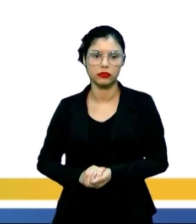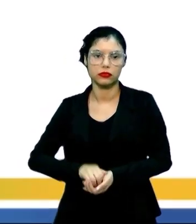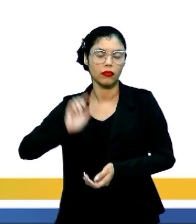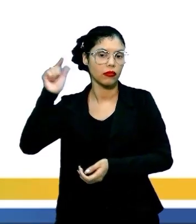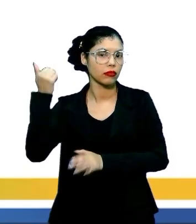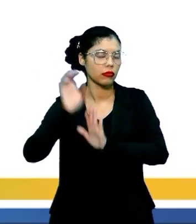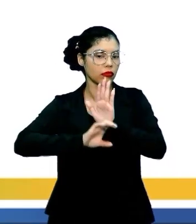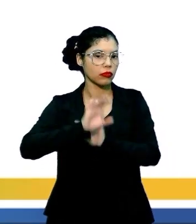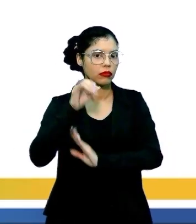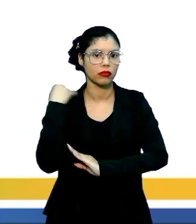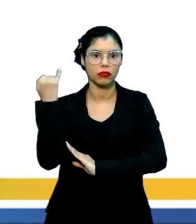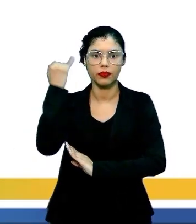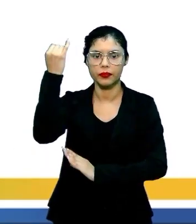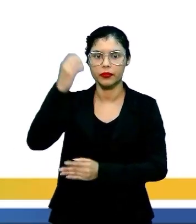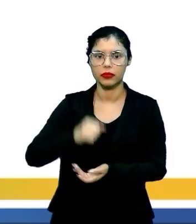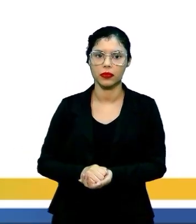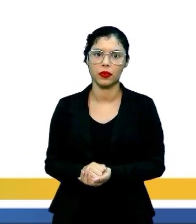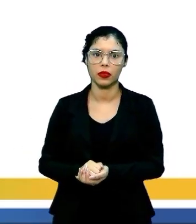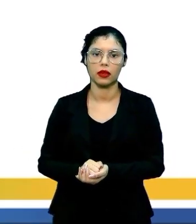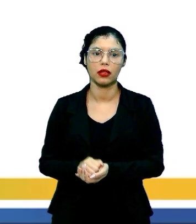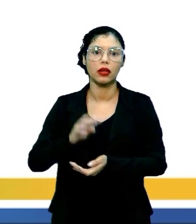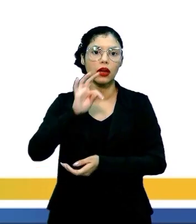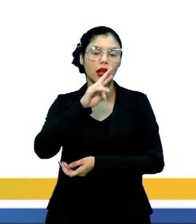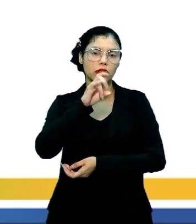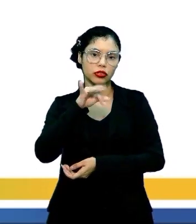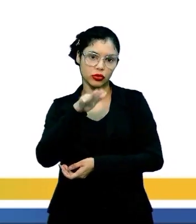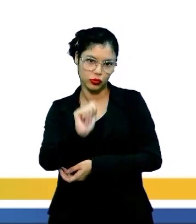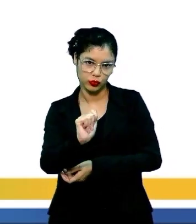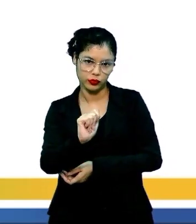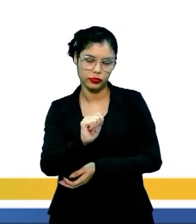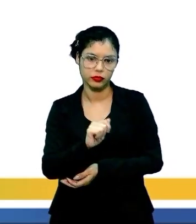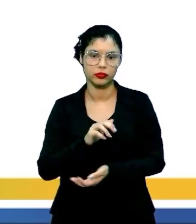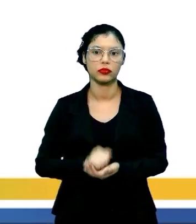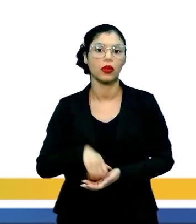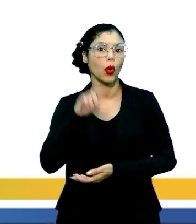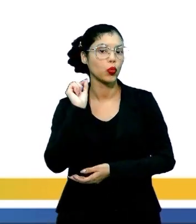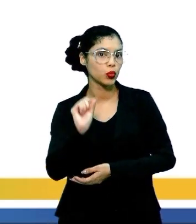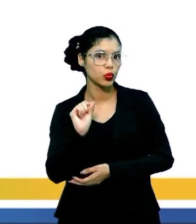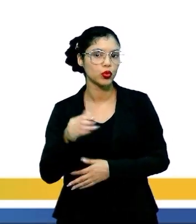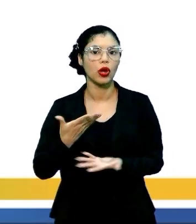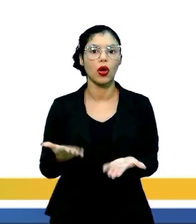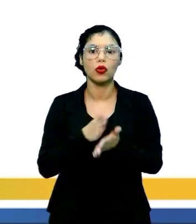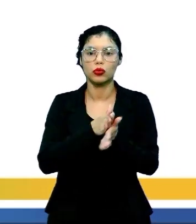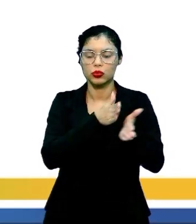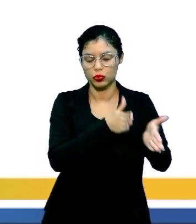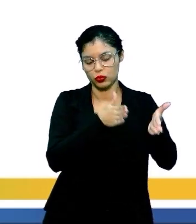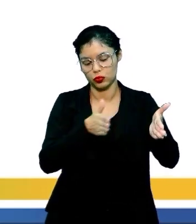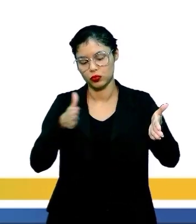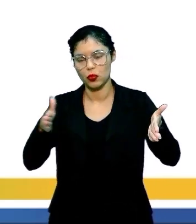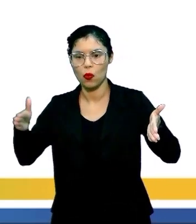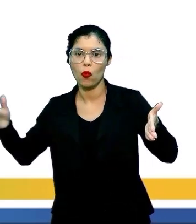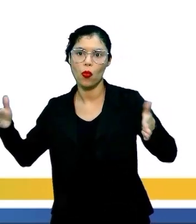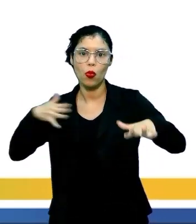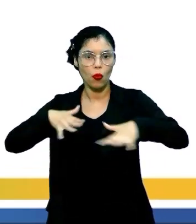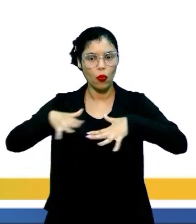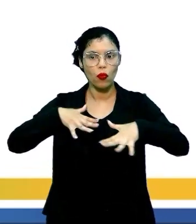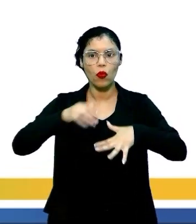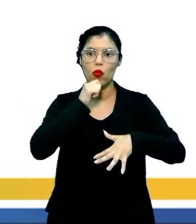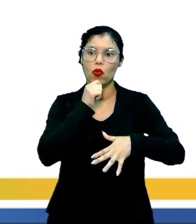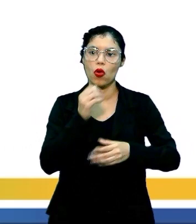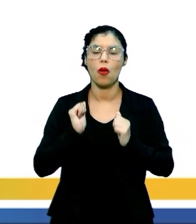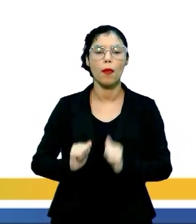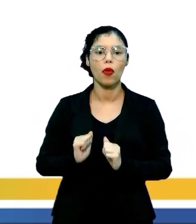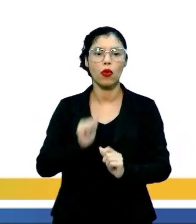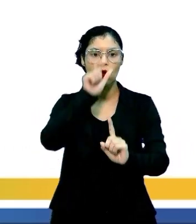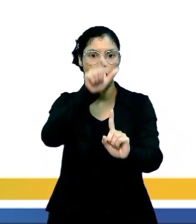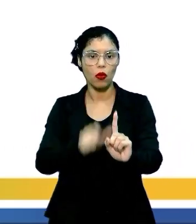Outro conceito muito importante é o conceito de trajetória. A trajetória é um caminho percorrido pelo móvel. Serve para